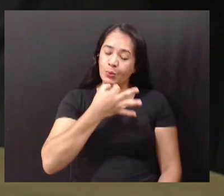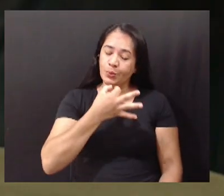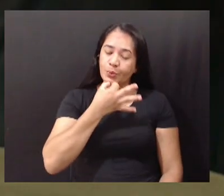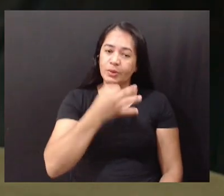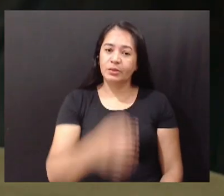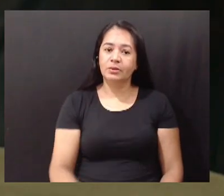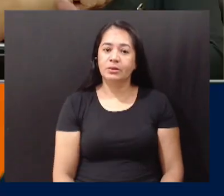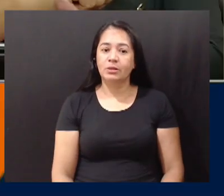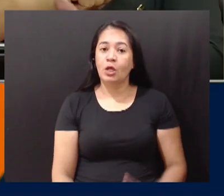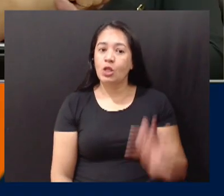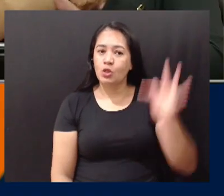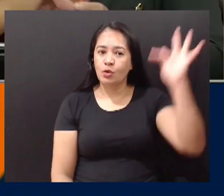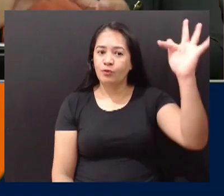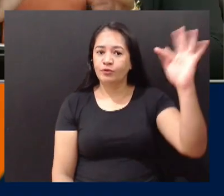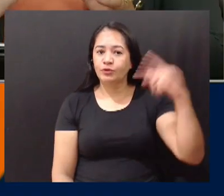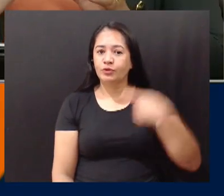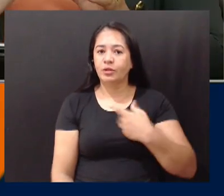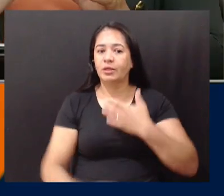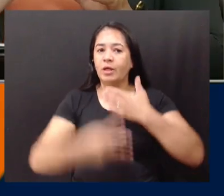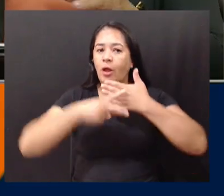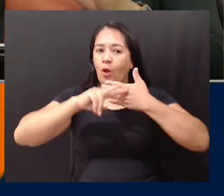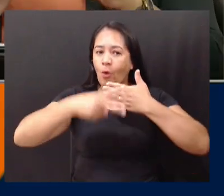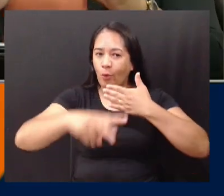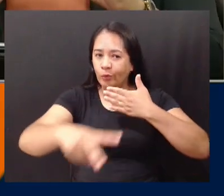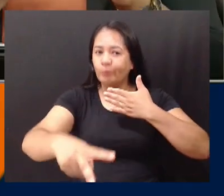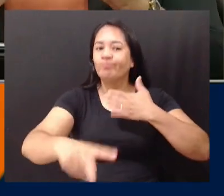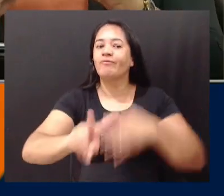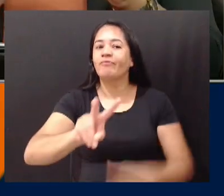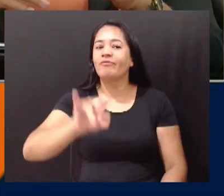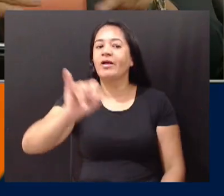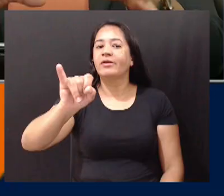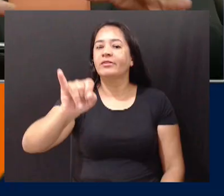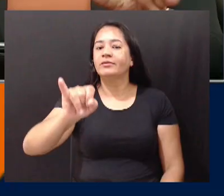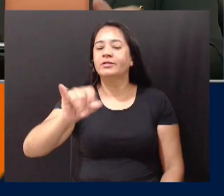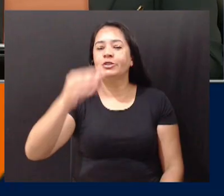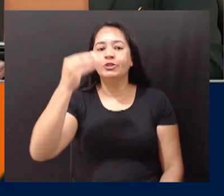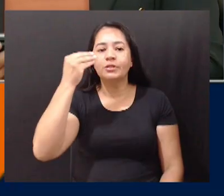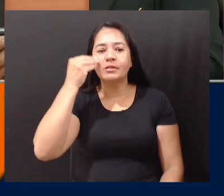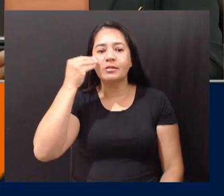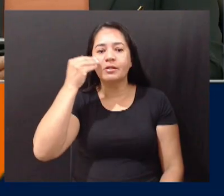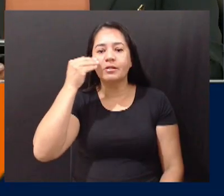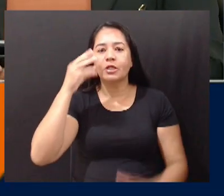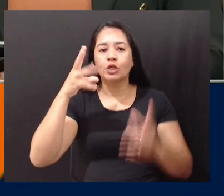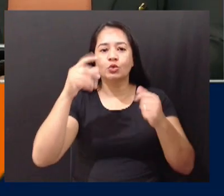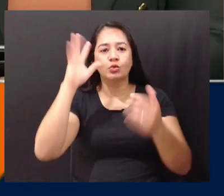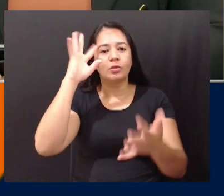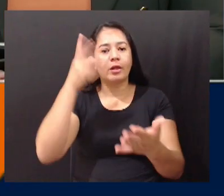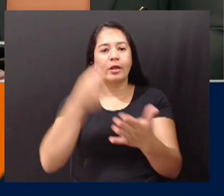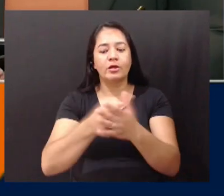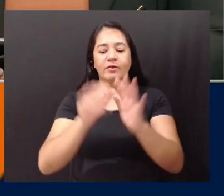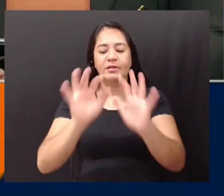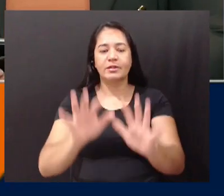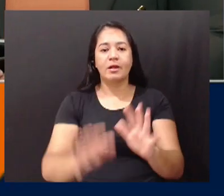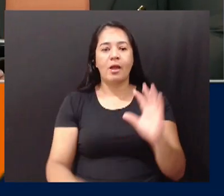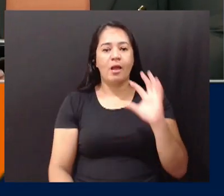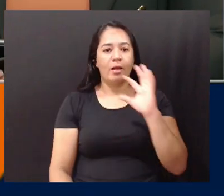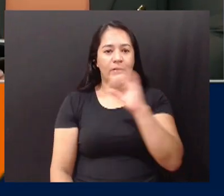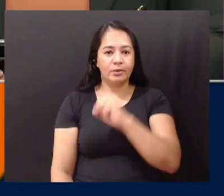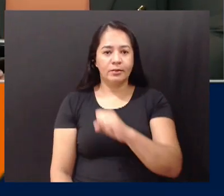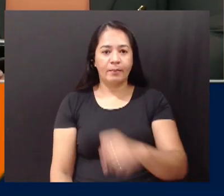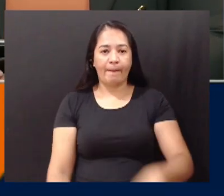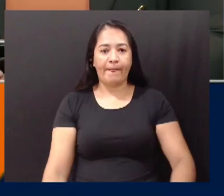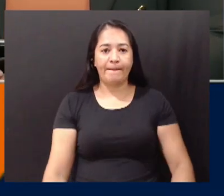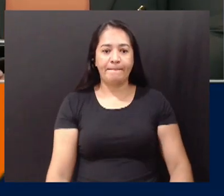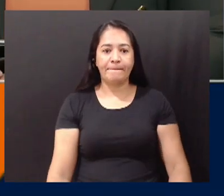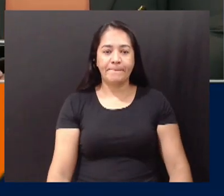a gente vai ter consequências de tentar resolver tudo dessa forma imediata que a gente está vivendo. Com